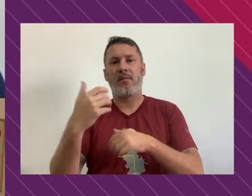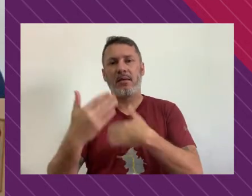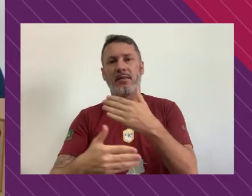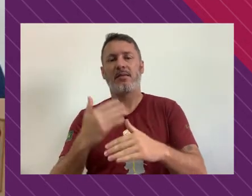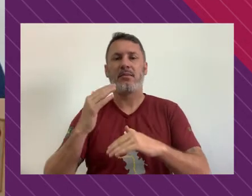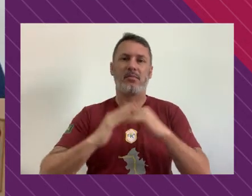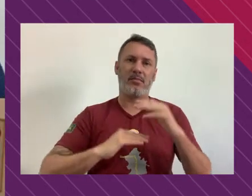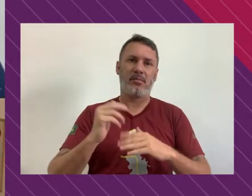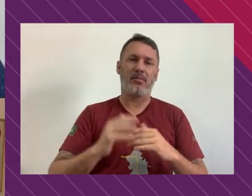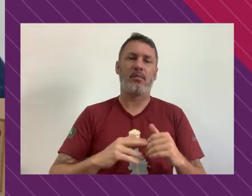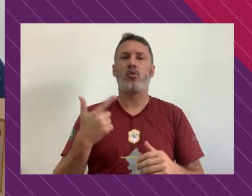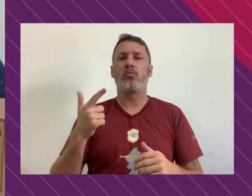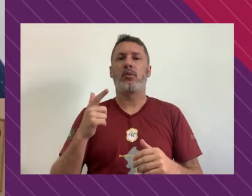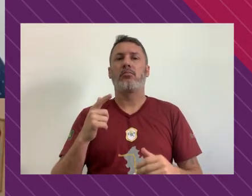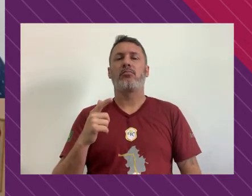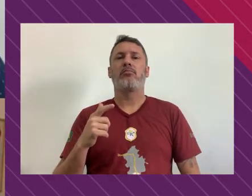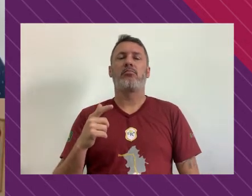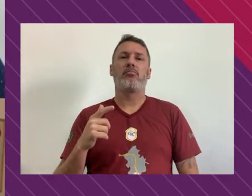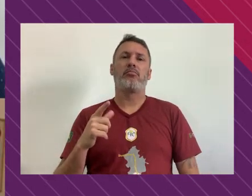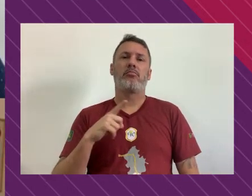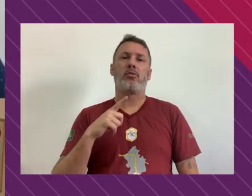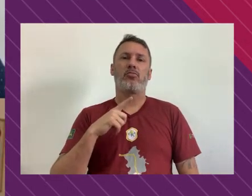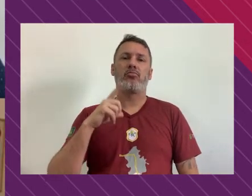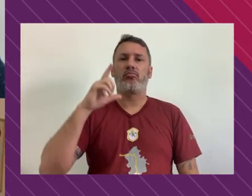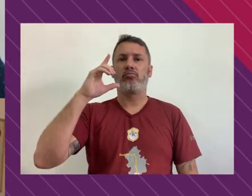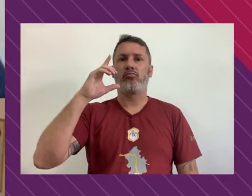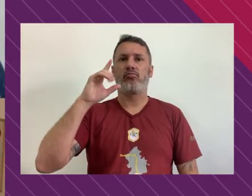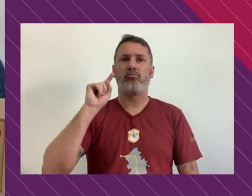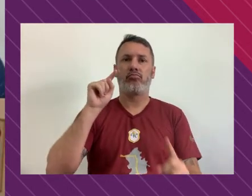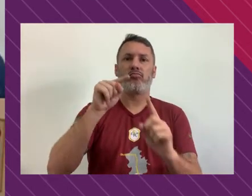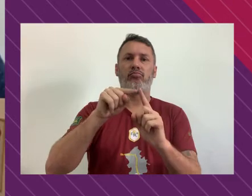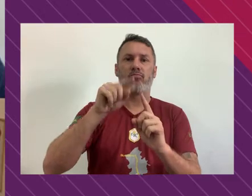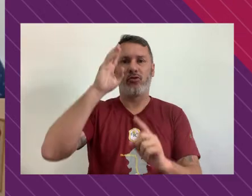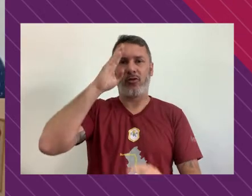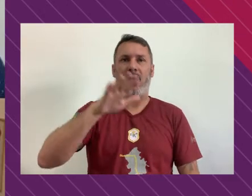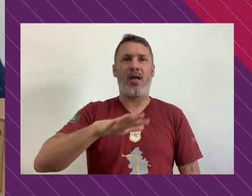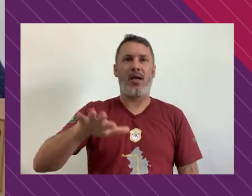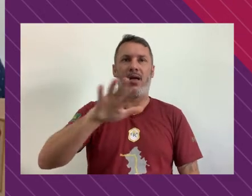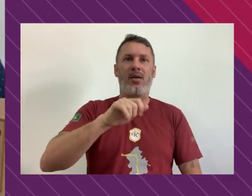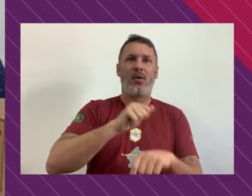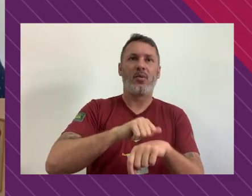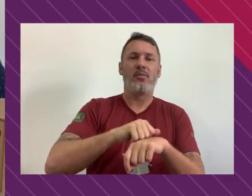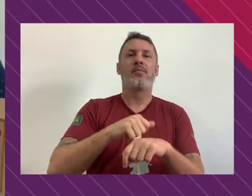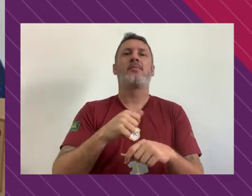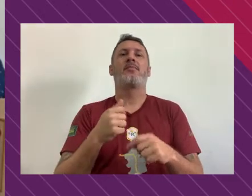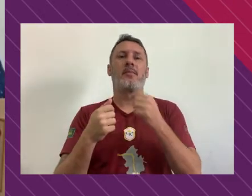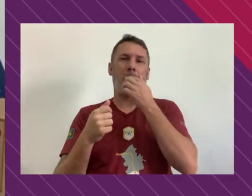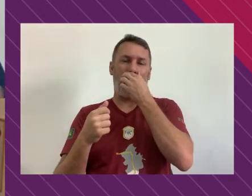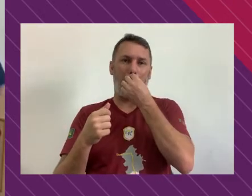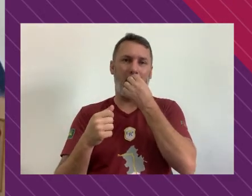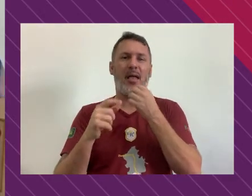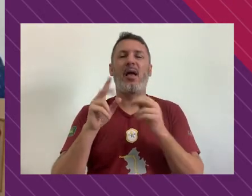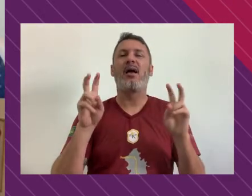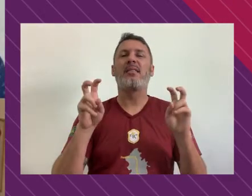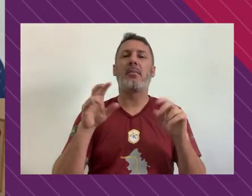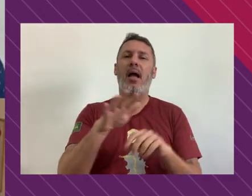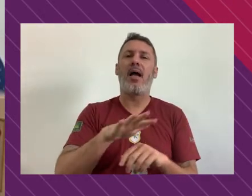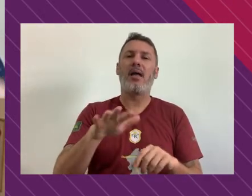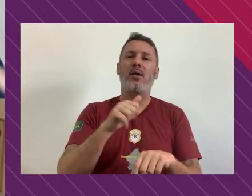um pouco mais para a gente quais são os desafios, né, que se enfrenta quando você tem uma profissão de